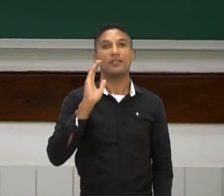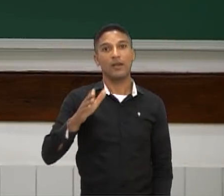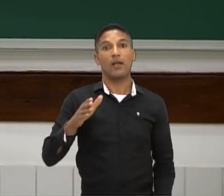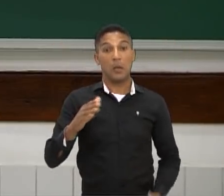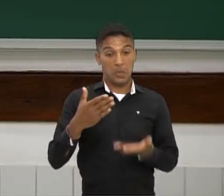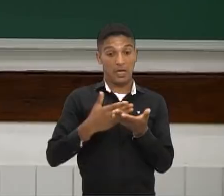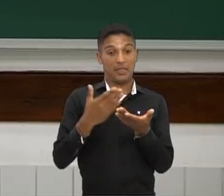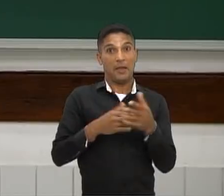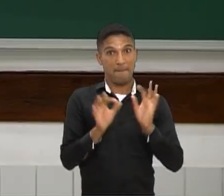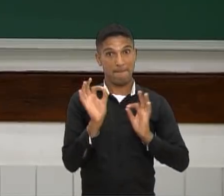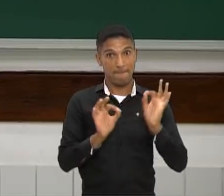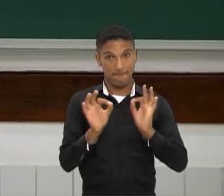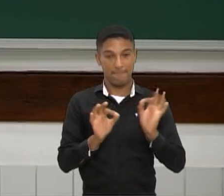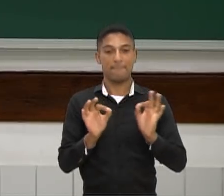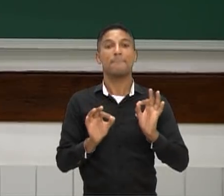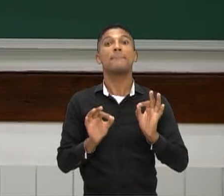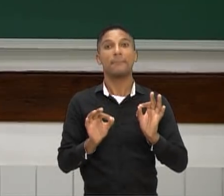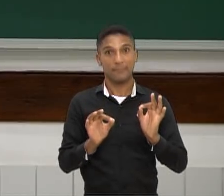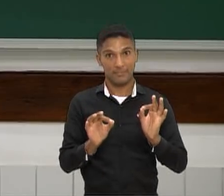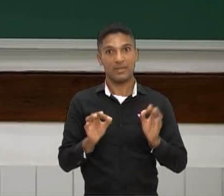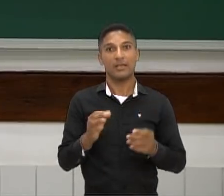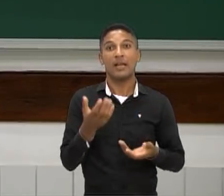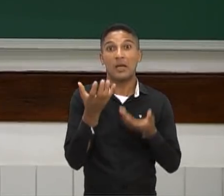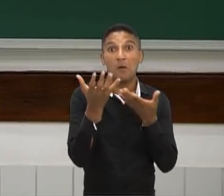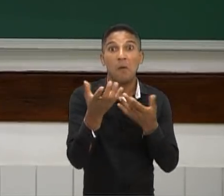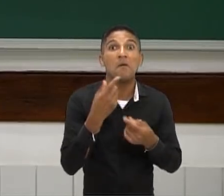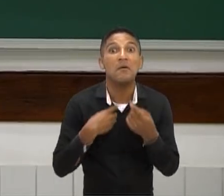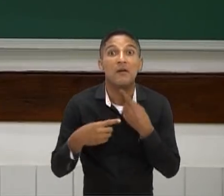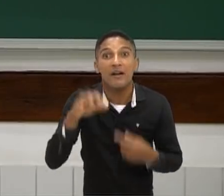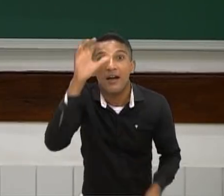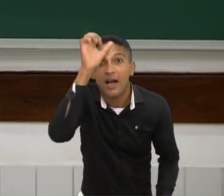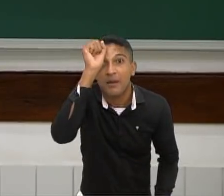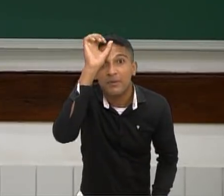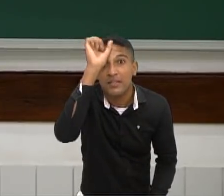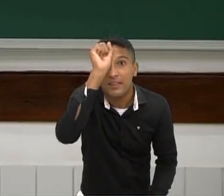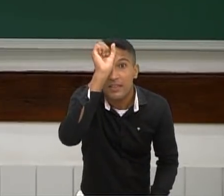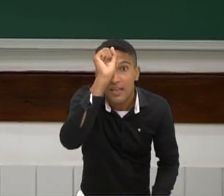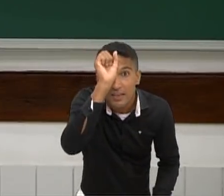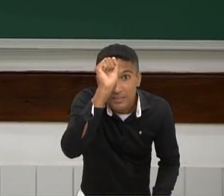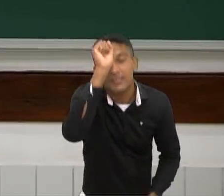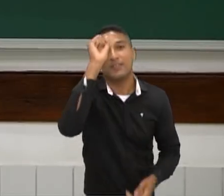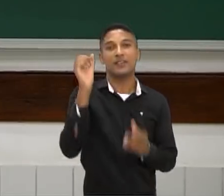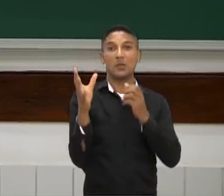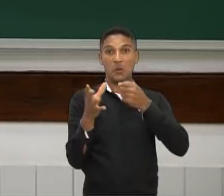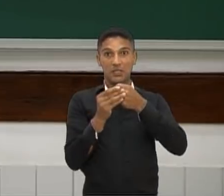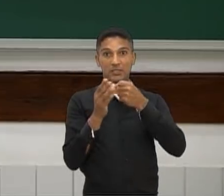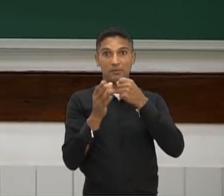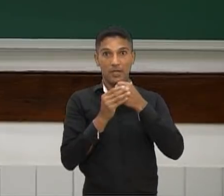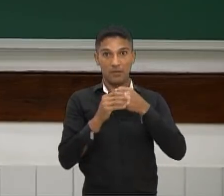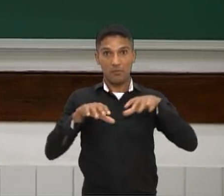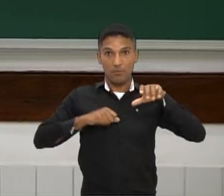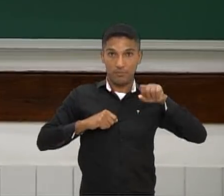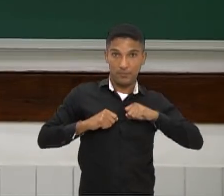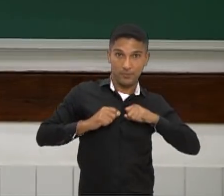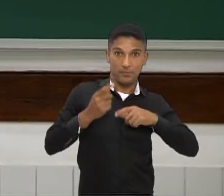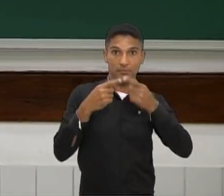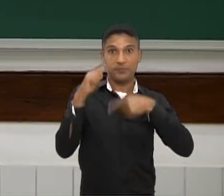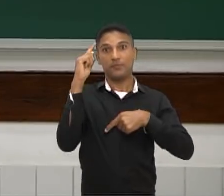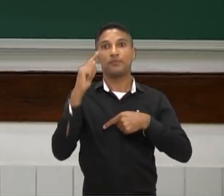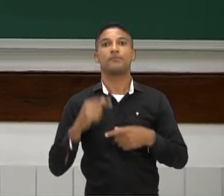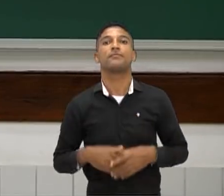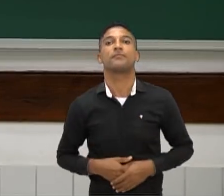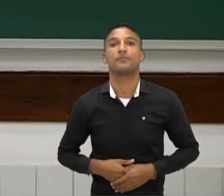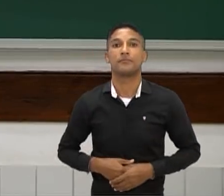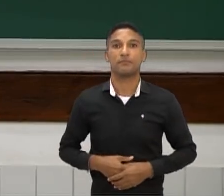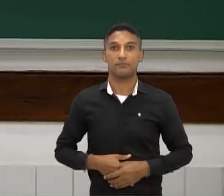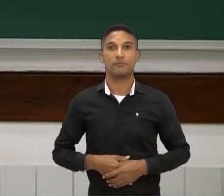e dispostos a aprender, a adquirir mais conhecimentos. Nessa aula a gente vai continuar trabalhando a questão dos